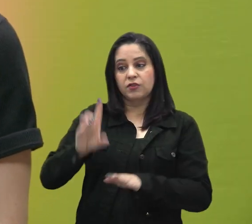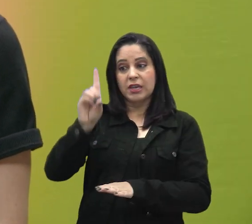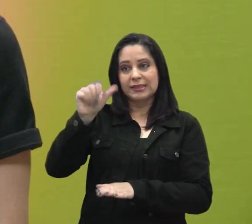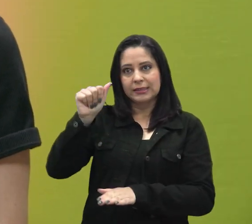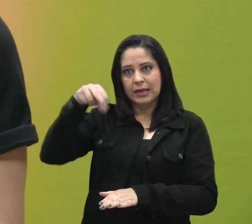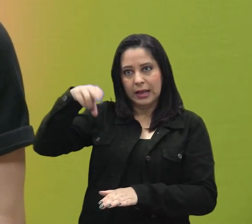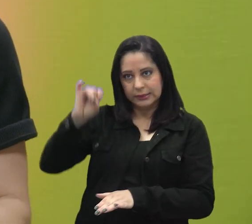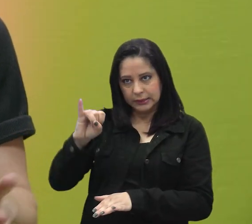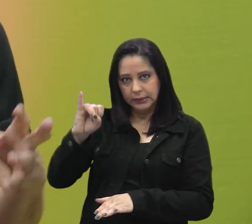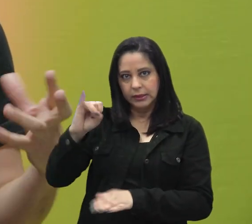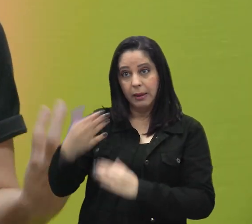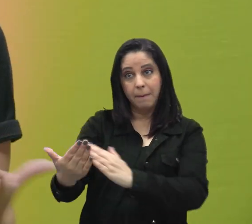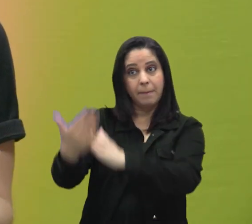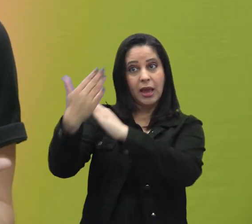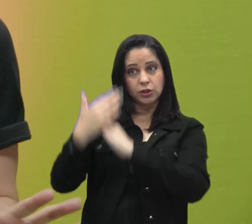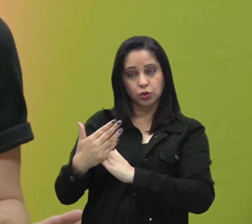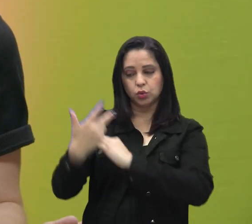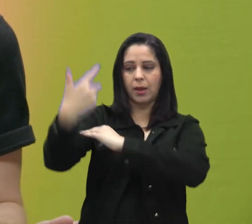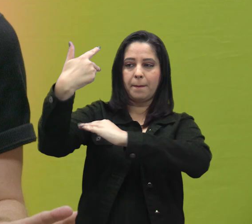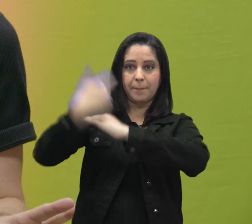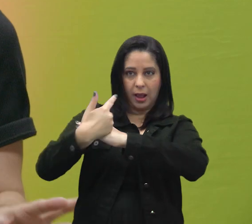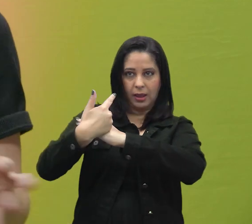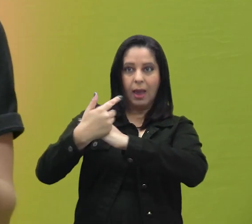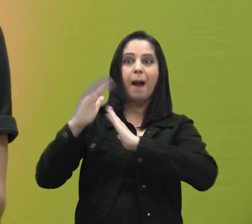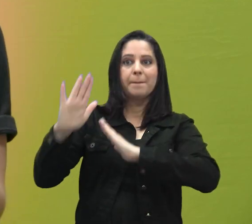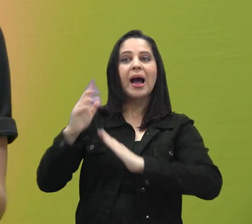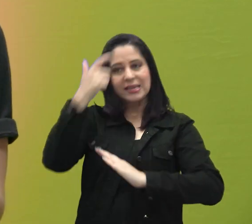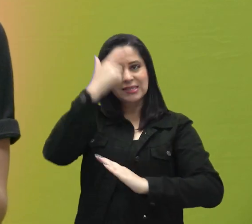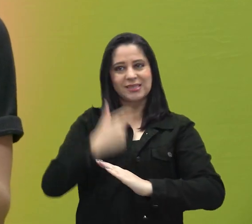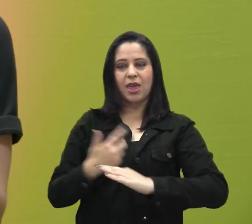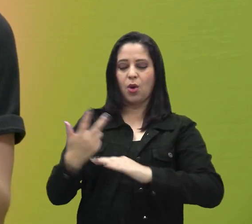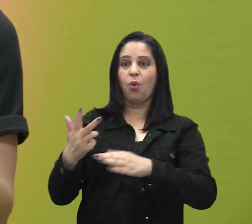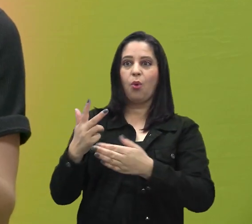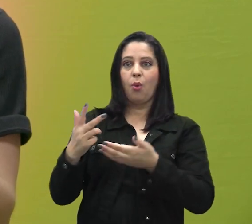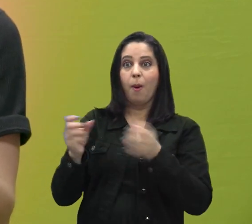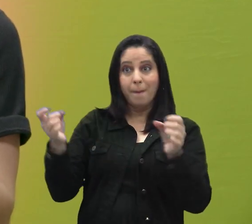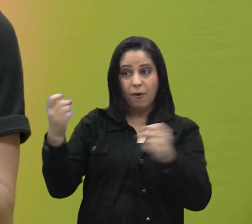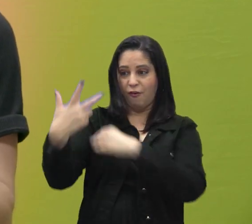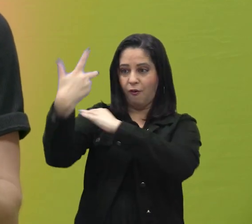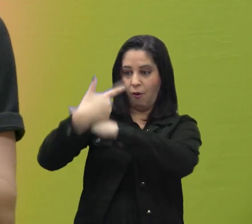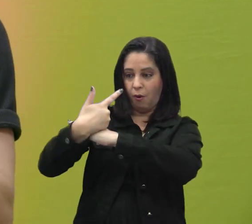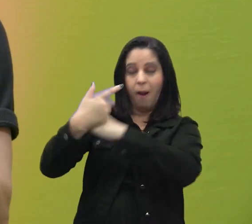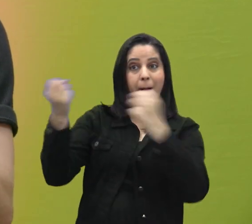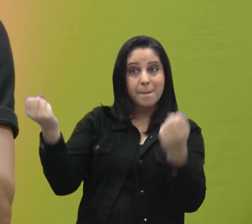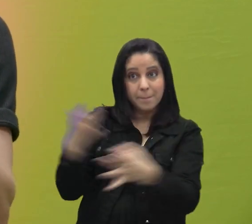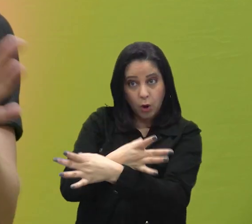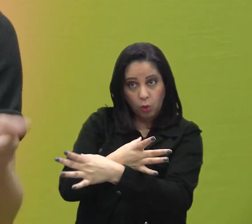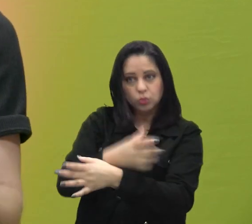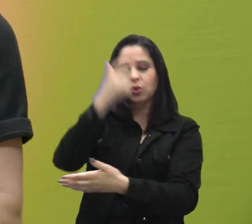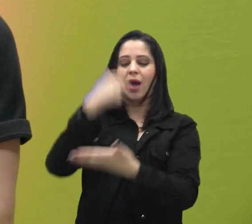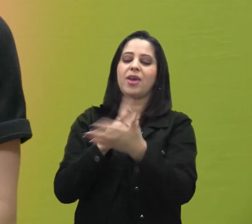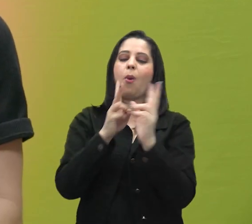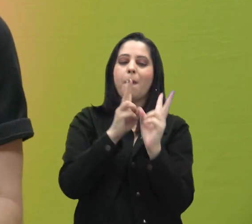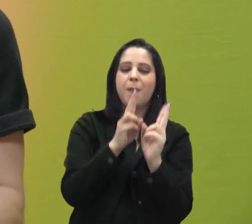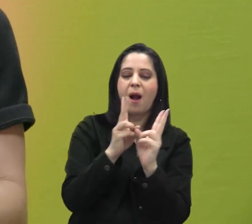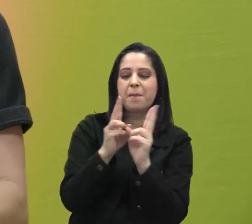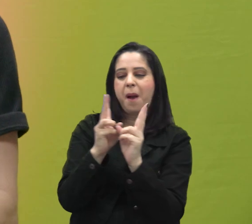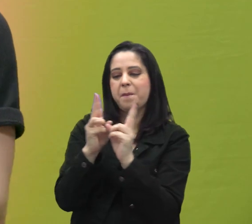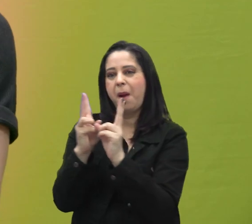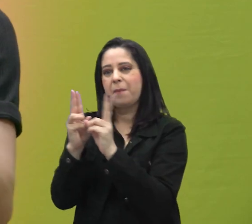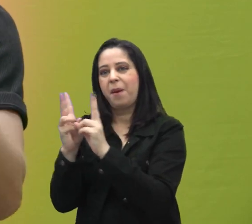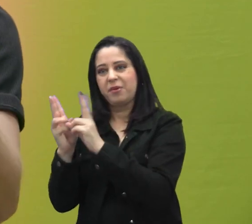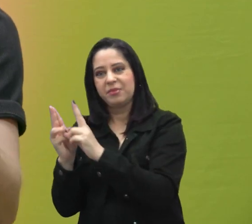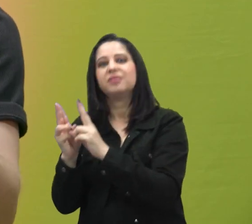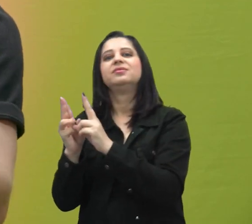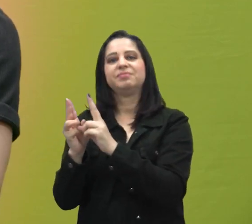os meus vídeos, só que a brincadeira do editar eu gosto de trazer a minha pitada, a minha cara, entendeu? Pro humor, as musiquinhas que eu coloco e tudo mais. Então